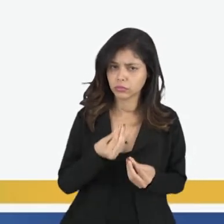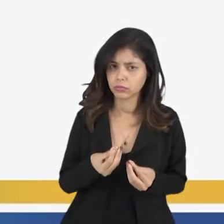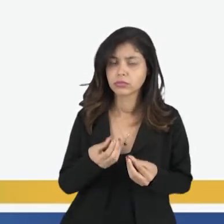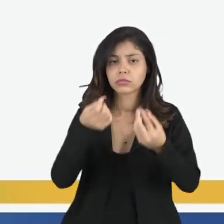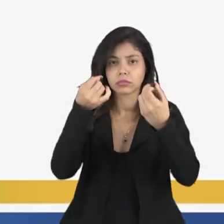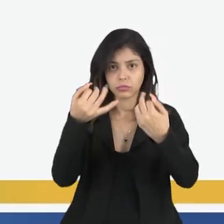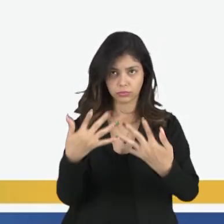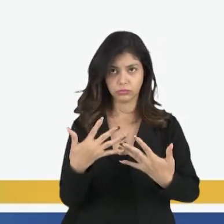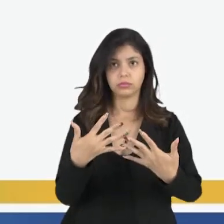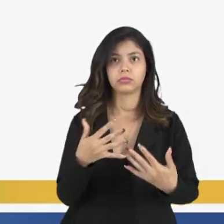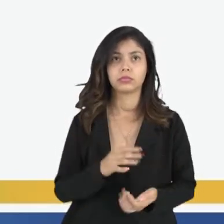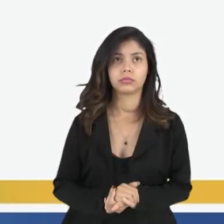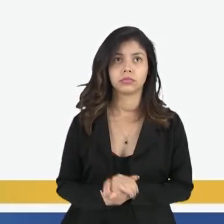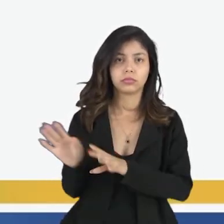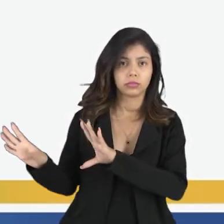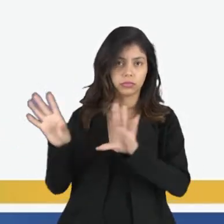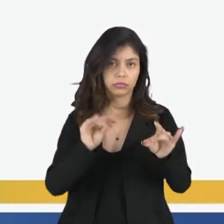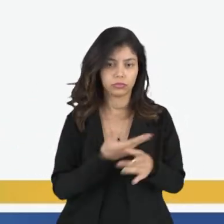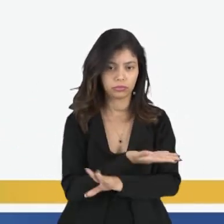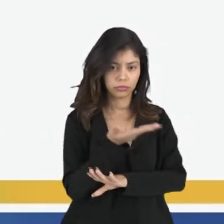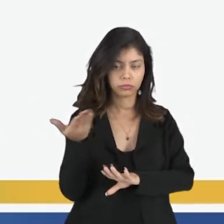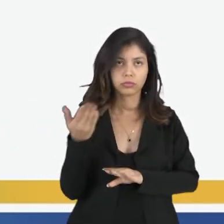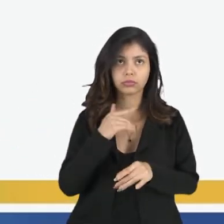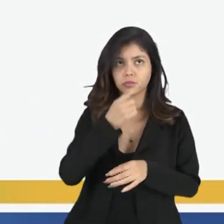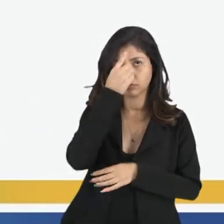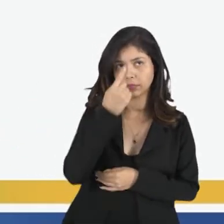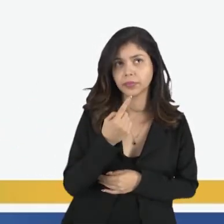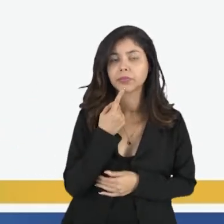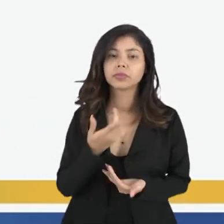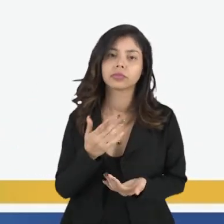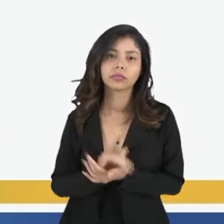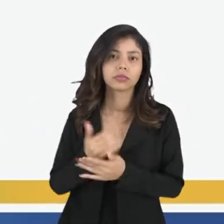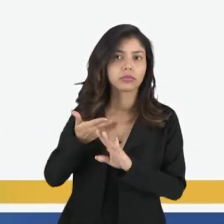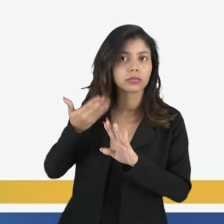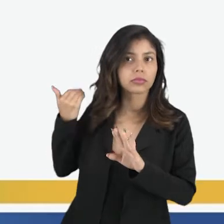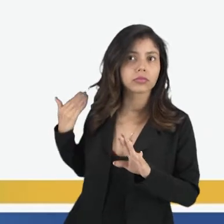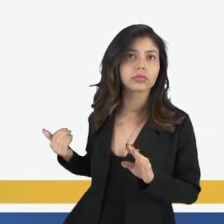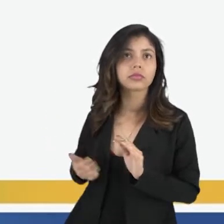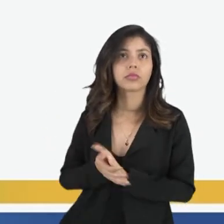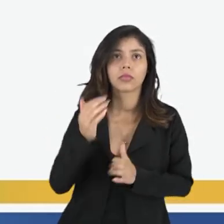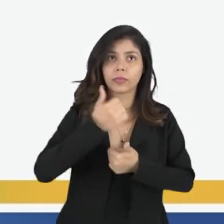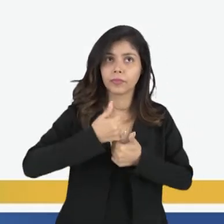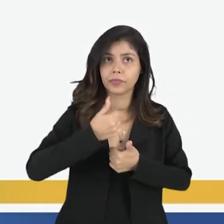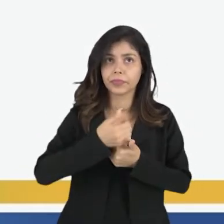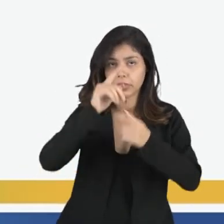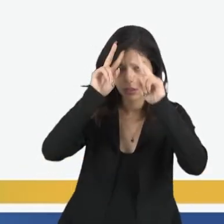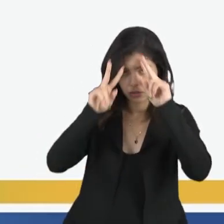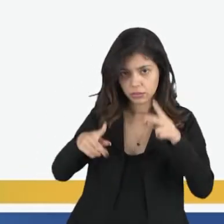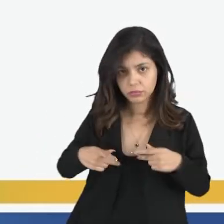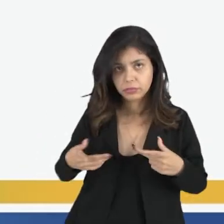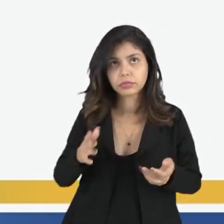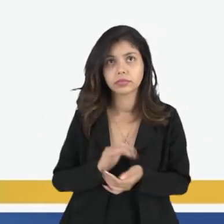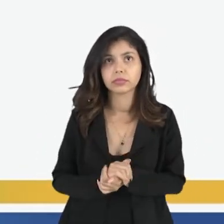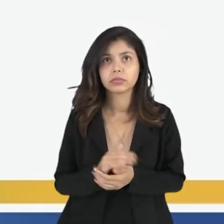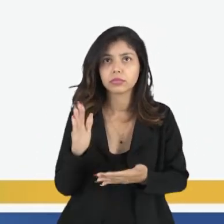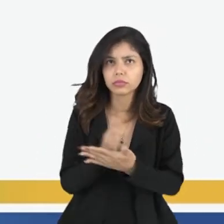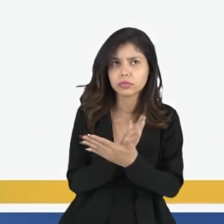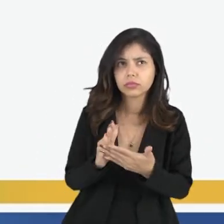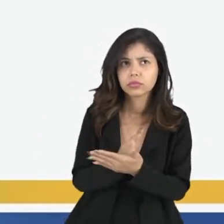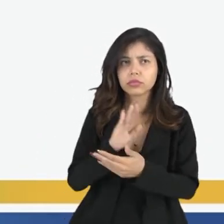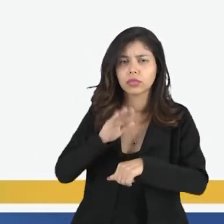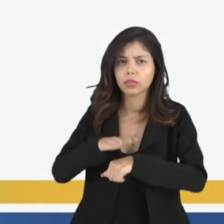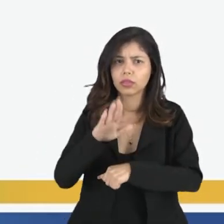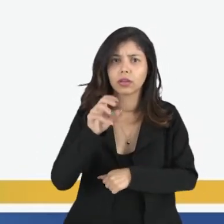havia trago para vocês em figuras anteriores, a substituição do homem de algumas ferramentas